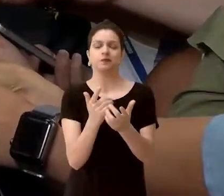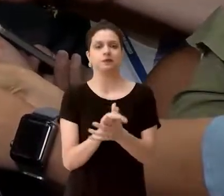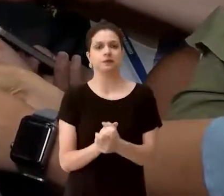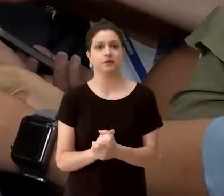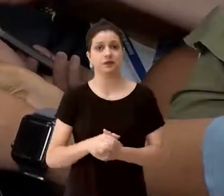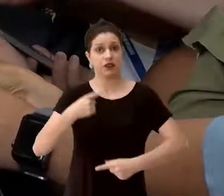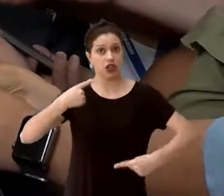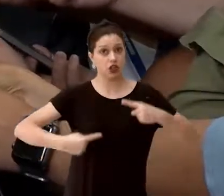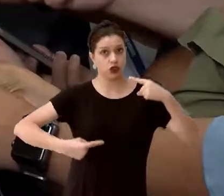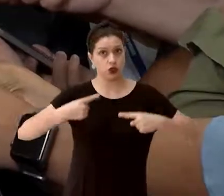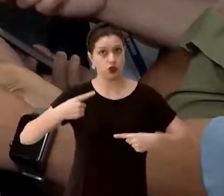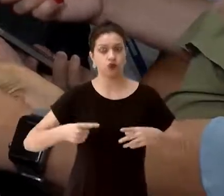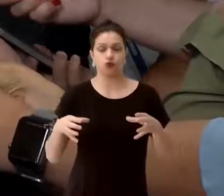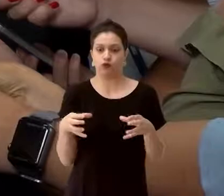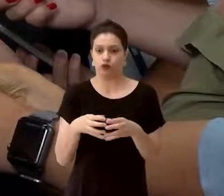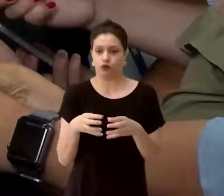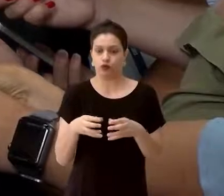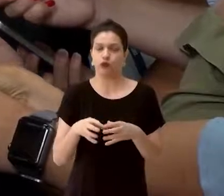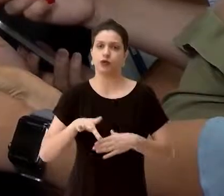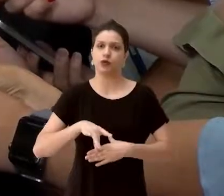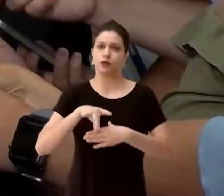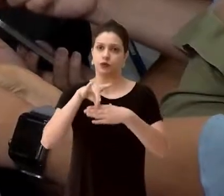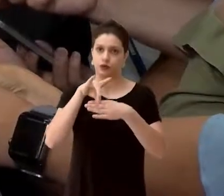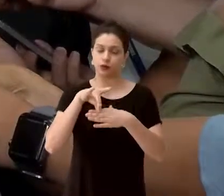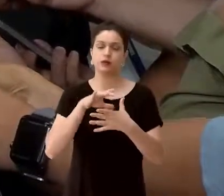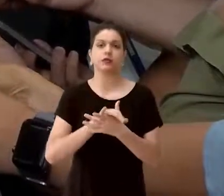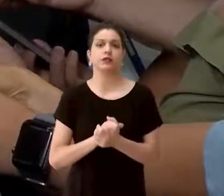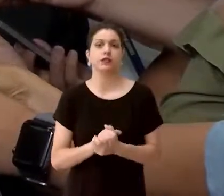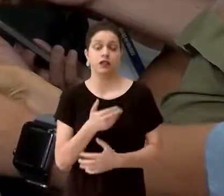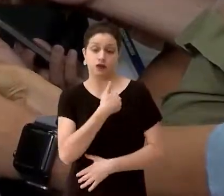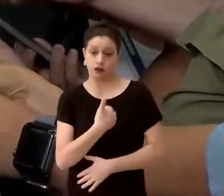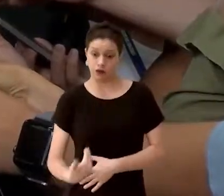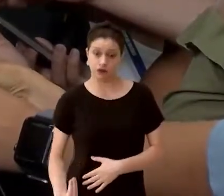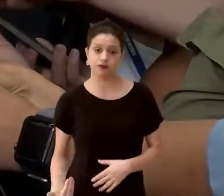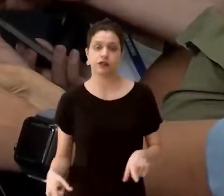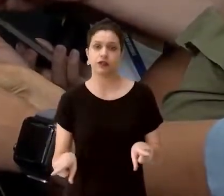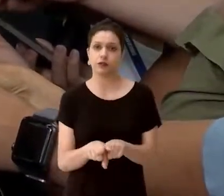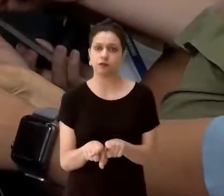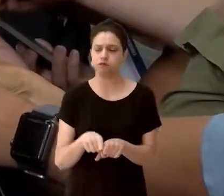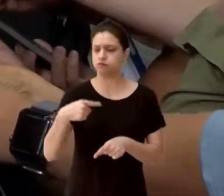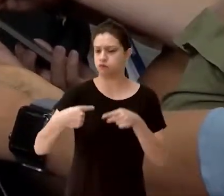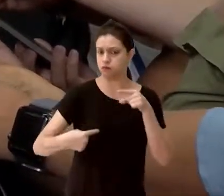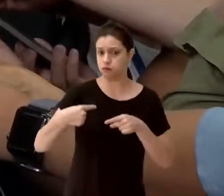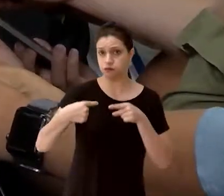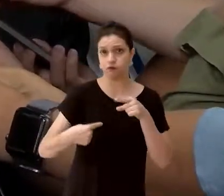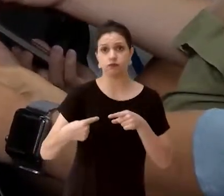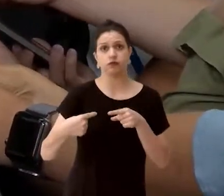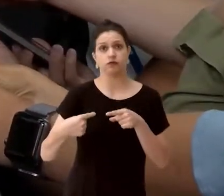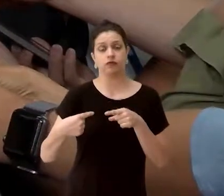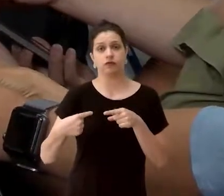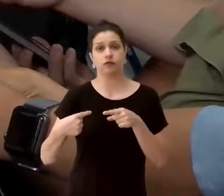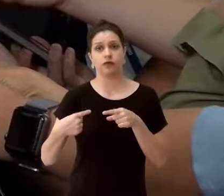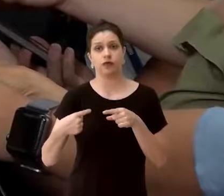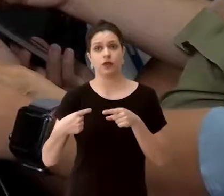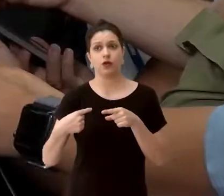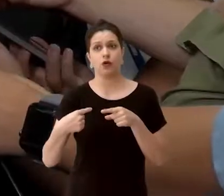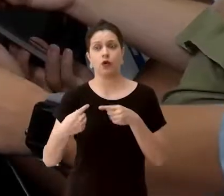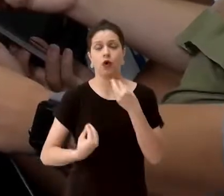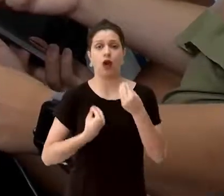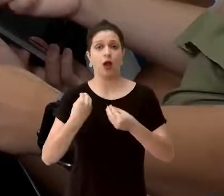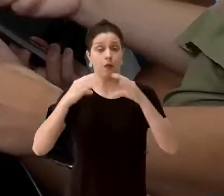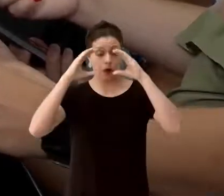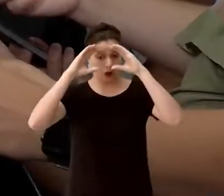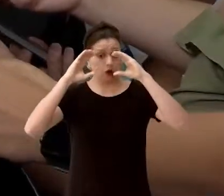do governo, nós vamos discutir as comissões e nós vamos discutir também qual é o comportamento da Assembleia com os